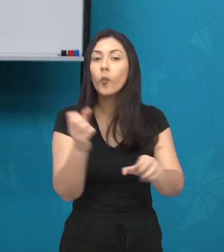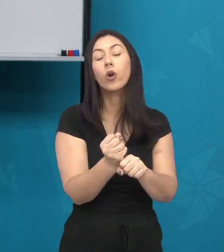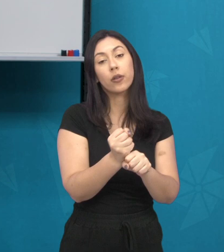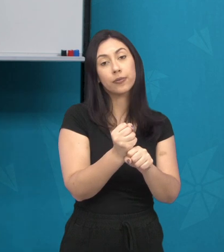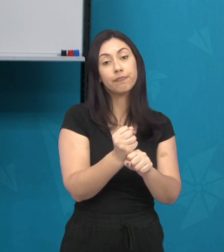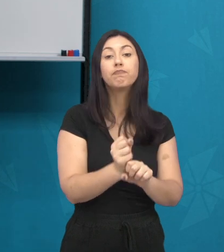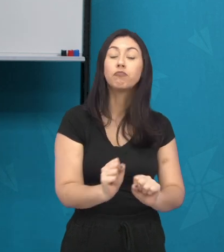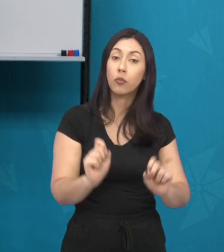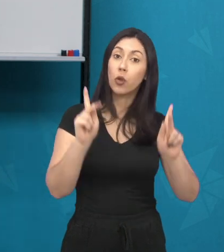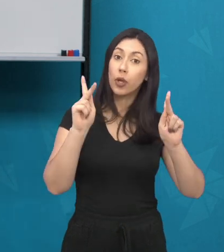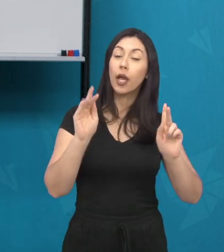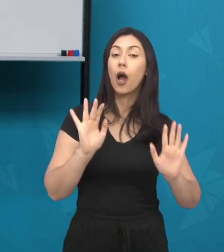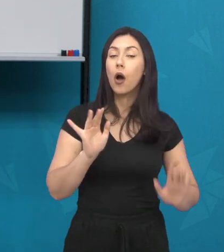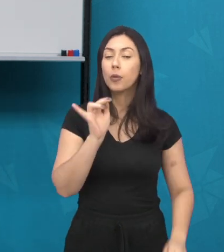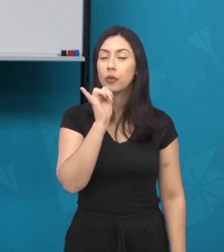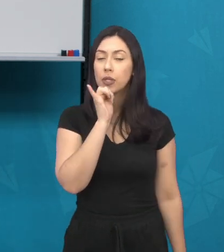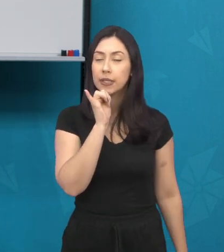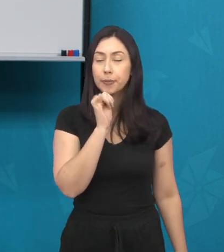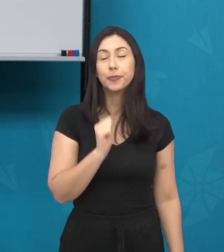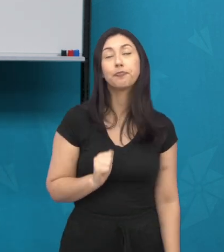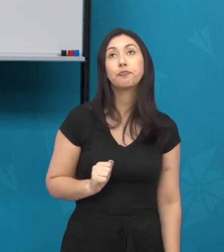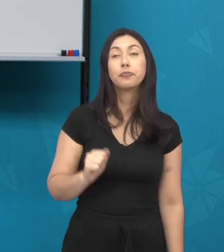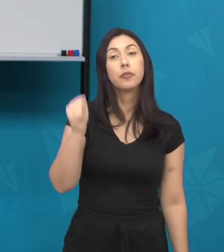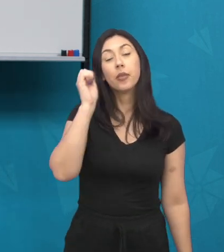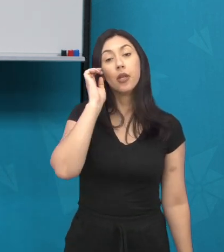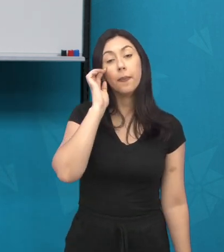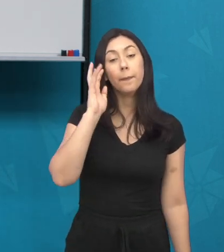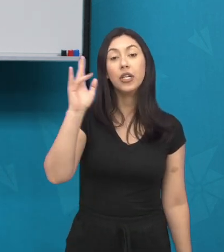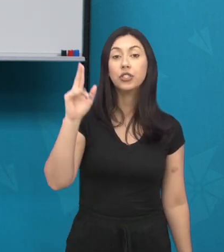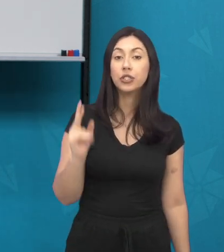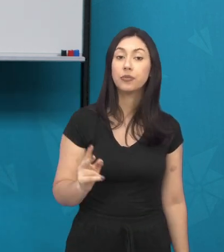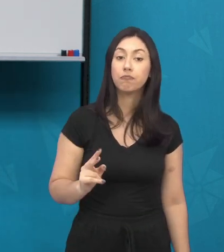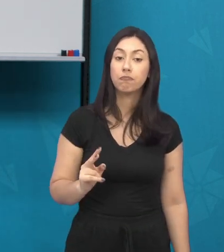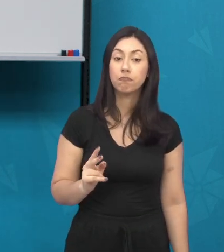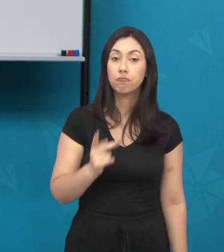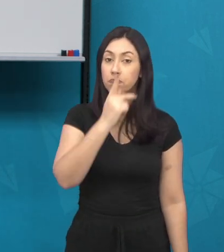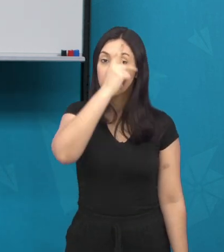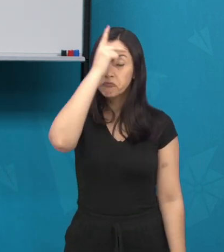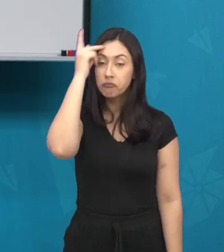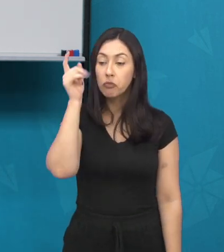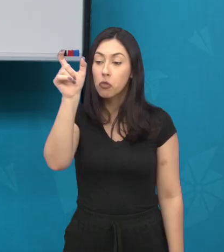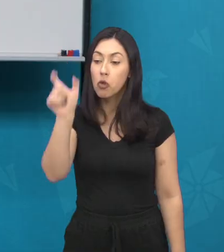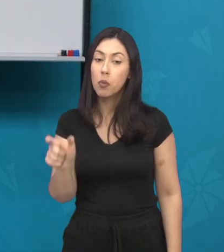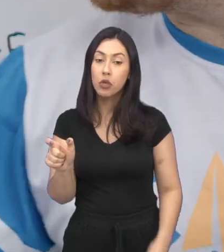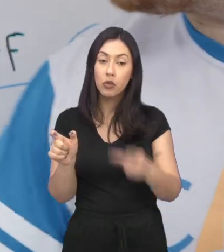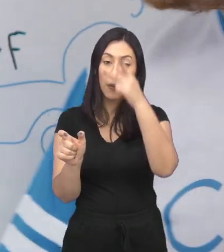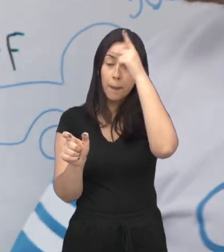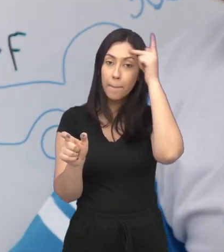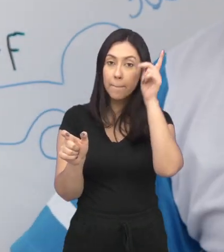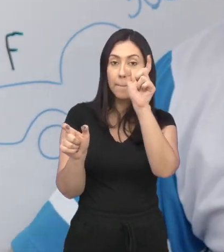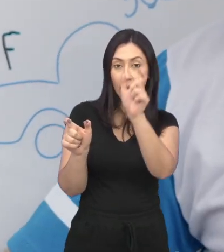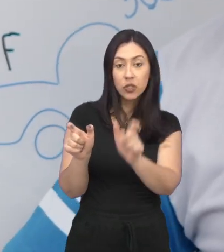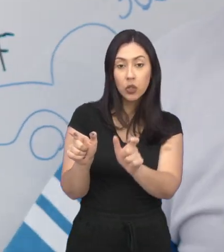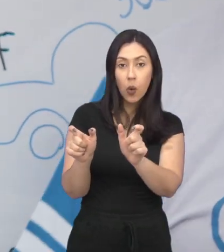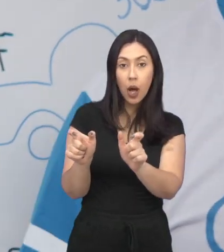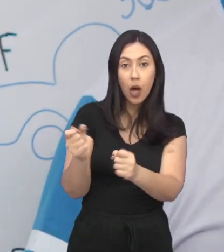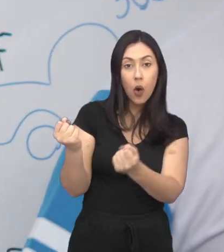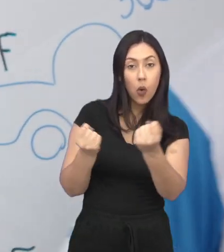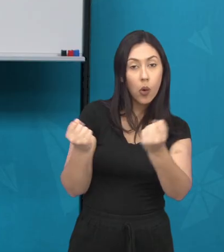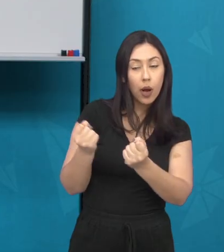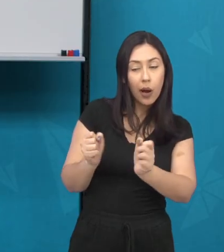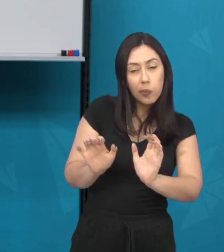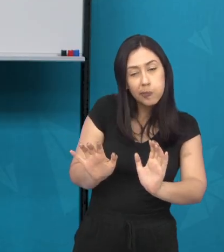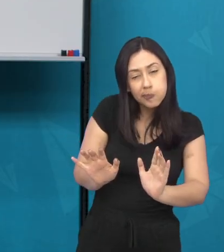Eh um exemplo aqui para vocês Imaginem duas pessoas dois colegas empurrando um carro um